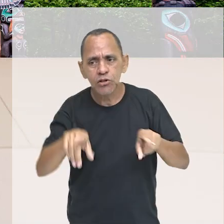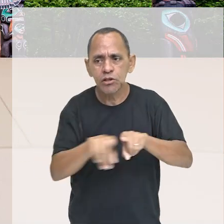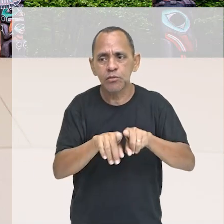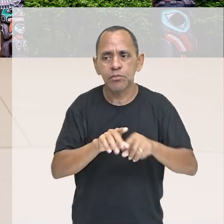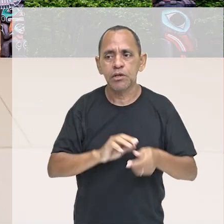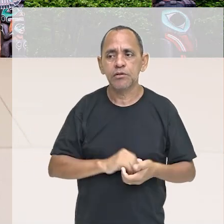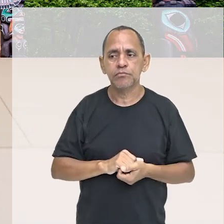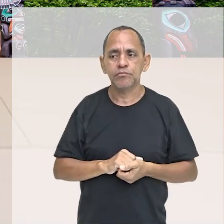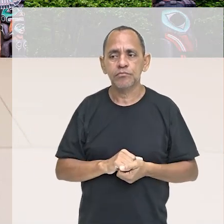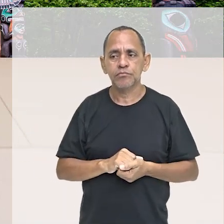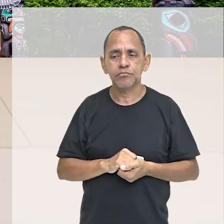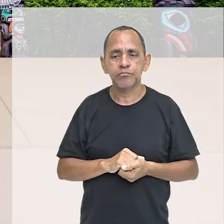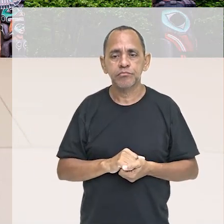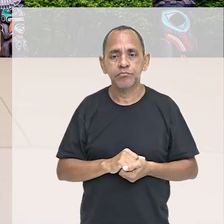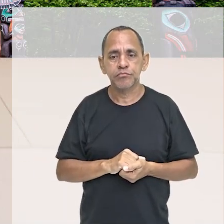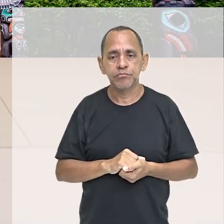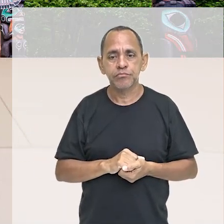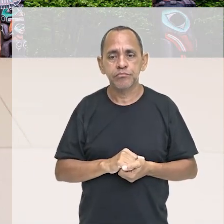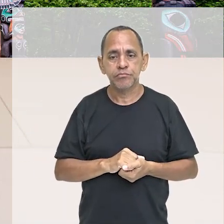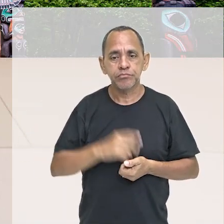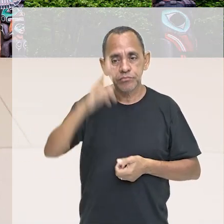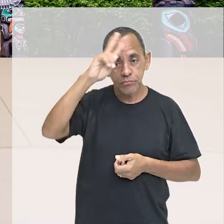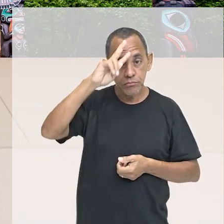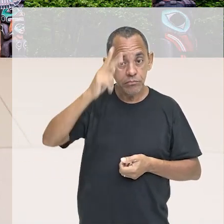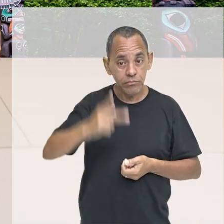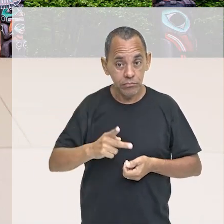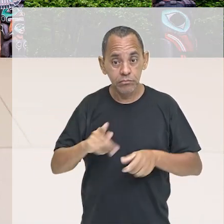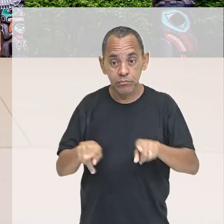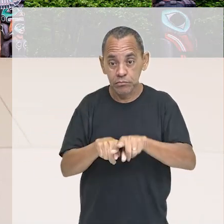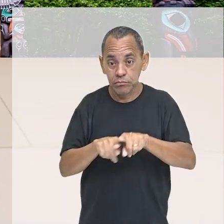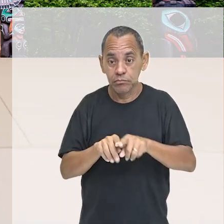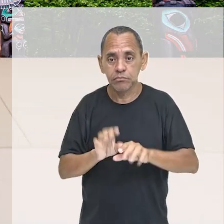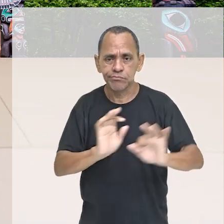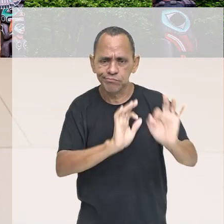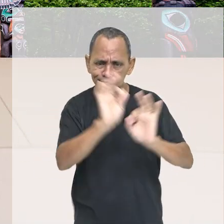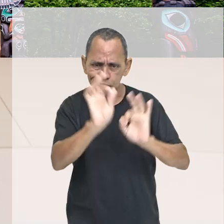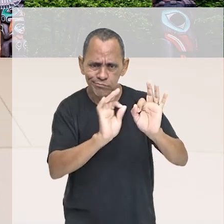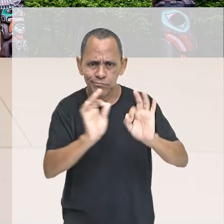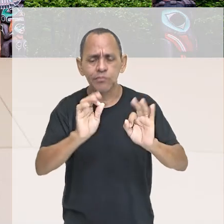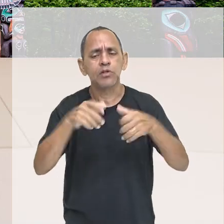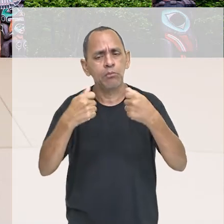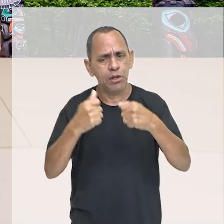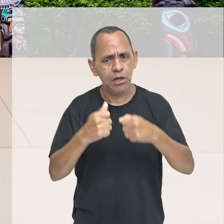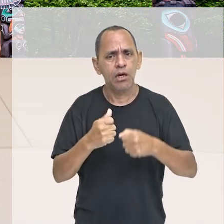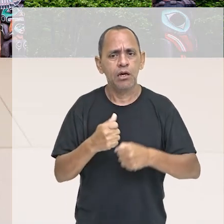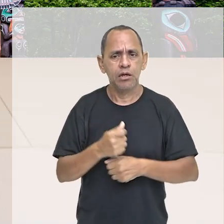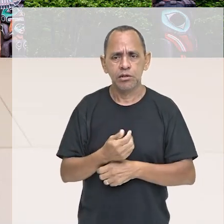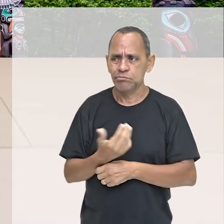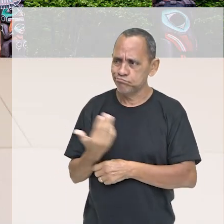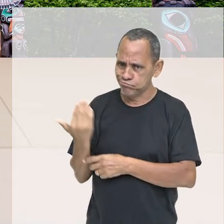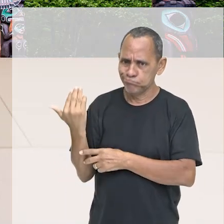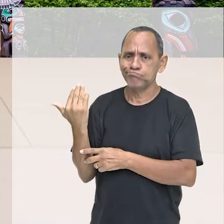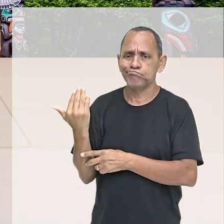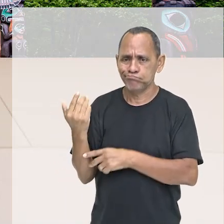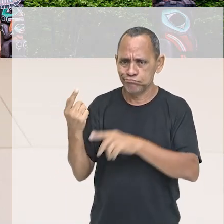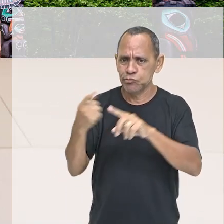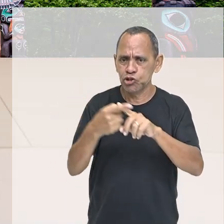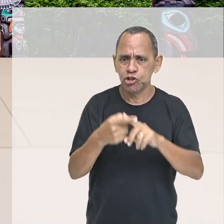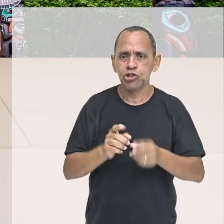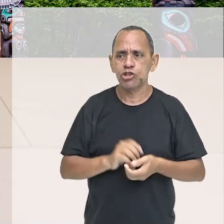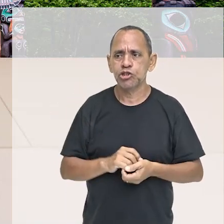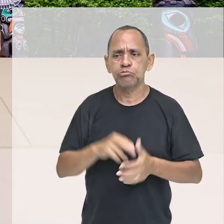coordena esta construção, que organiza e diz, tem que ser assim, tem que ser dessa forma,